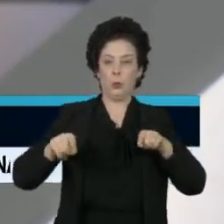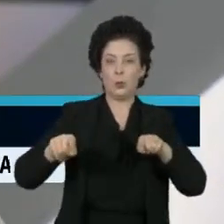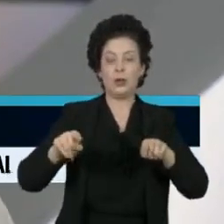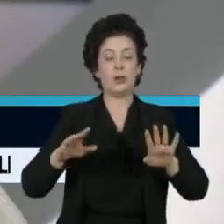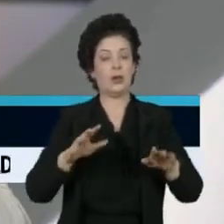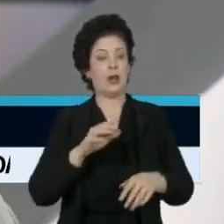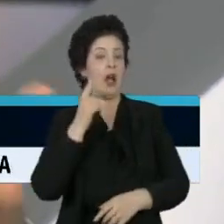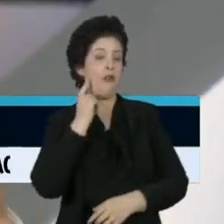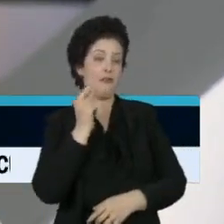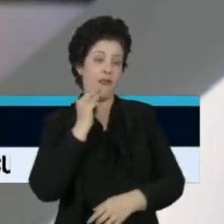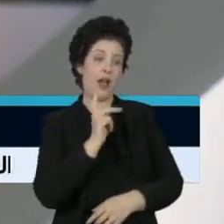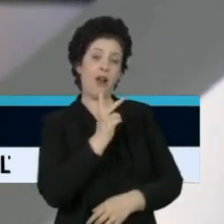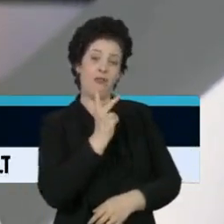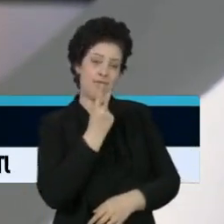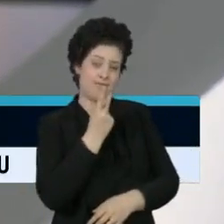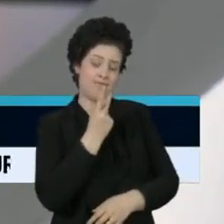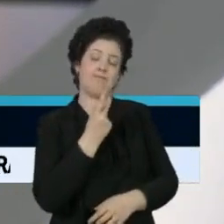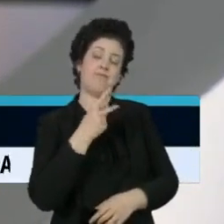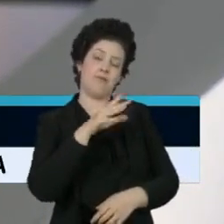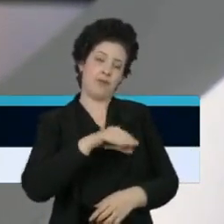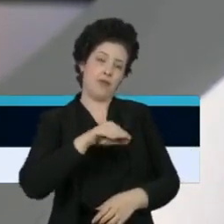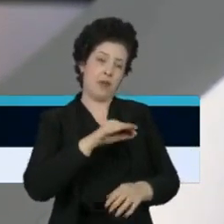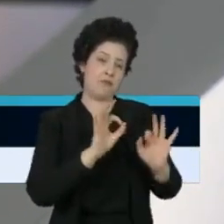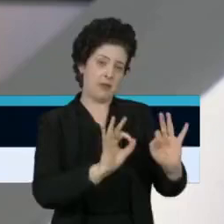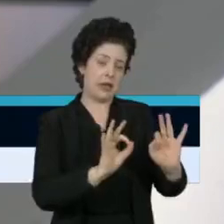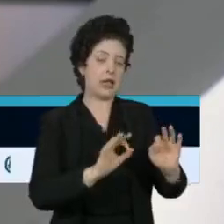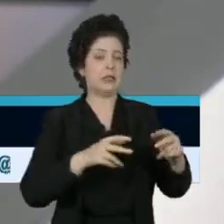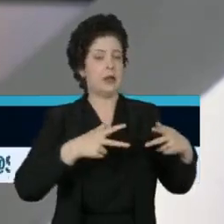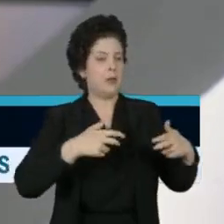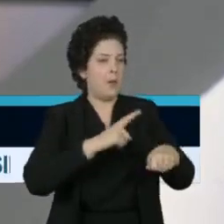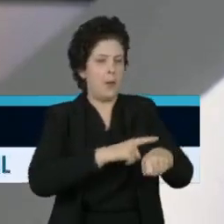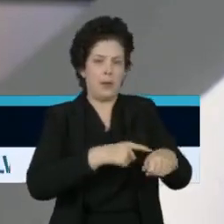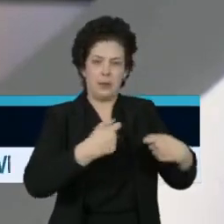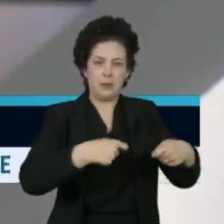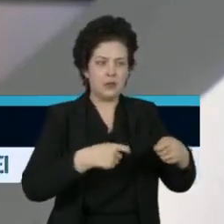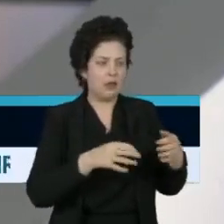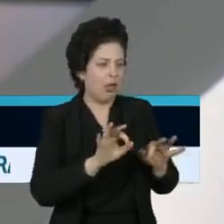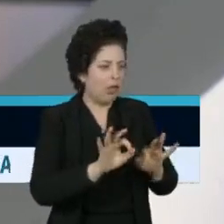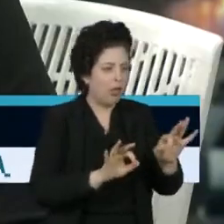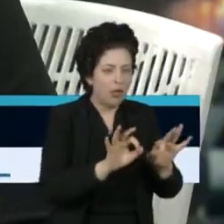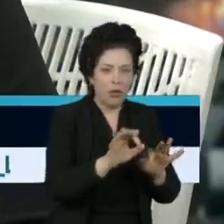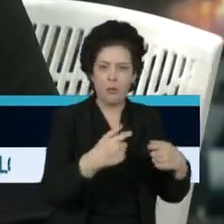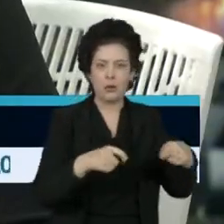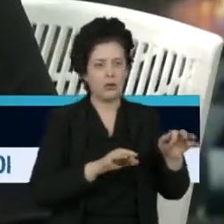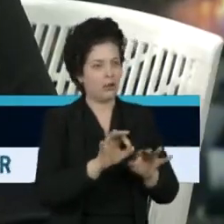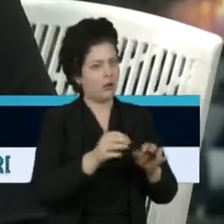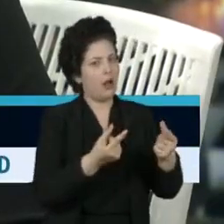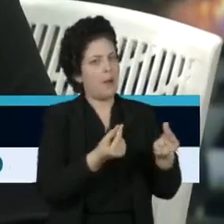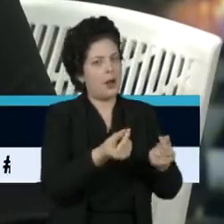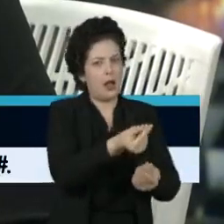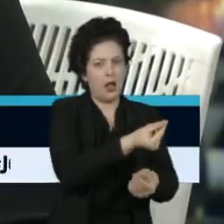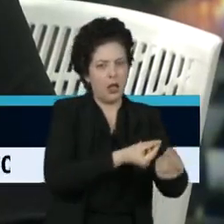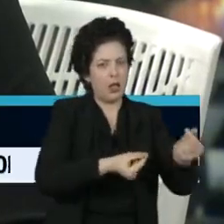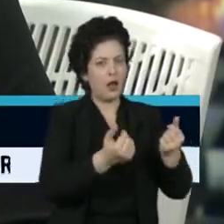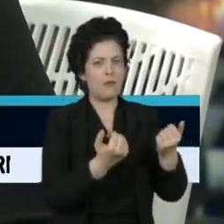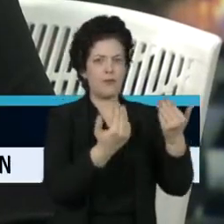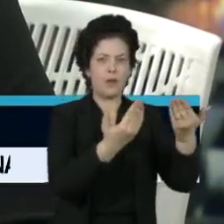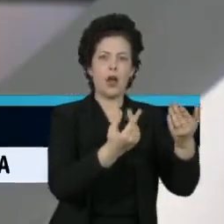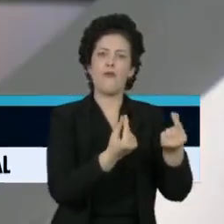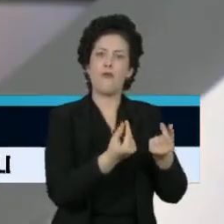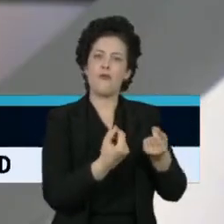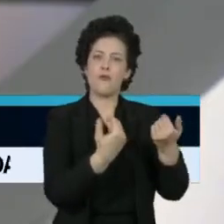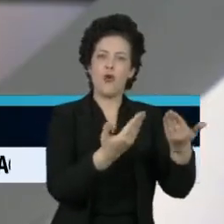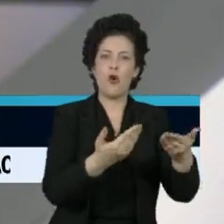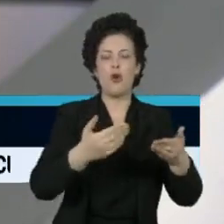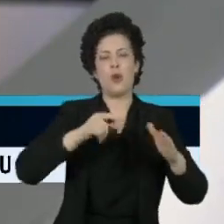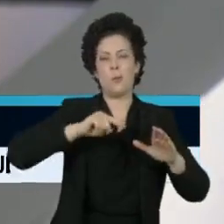galera bem disso e não tem como um Em algum momento a Petrobras ter que alinhar esses preços do mercado externo do preço